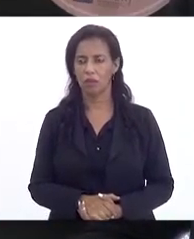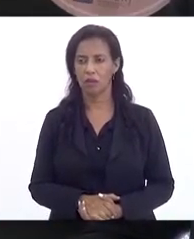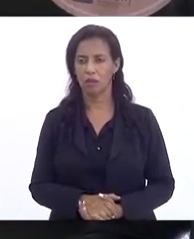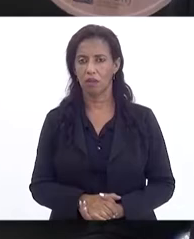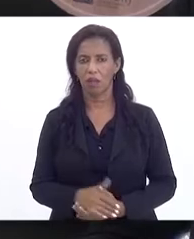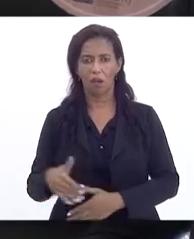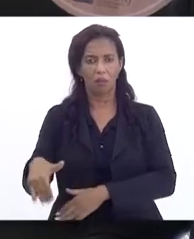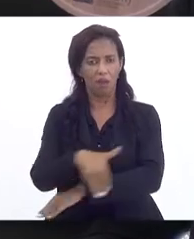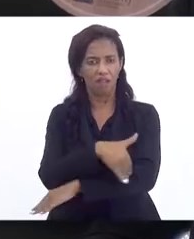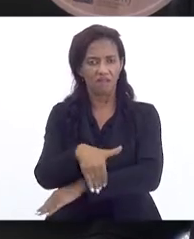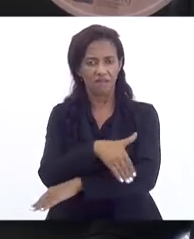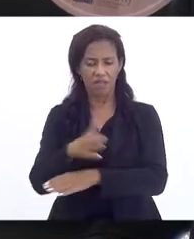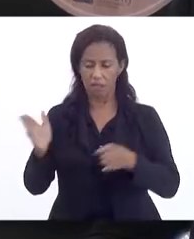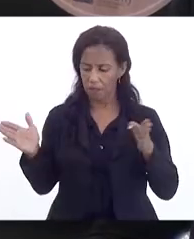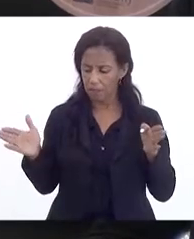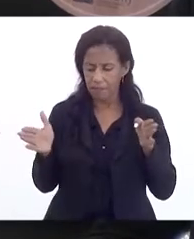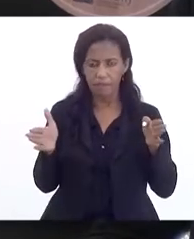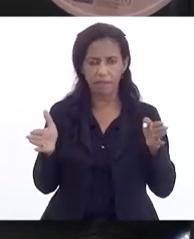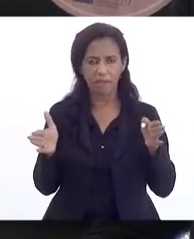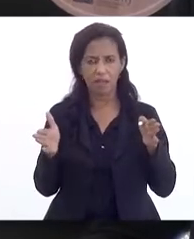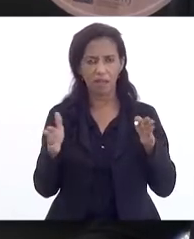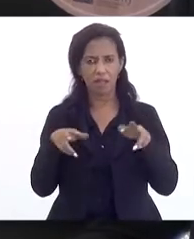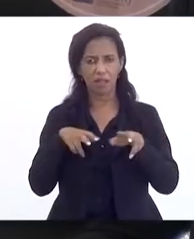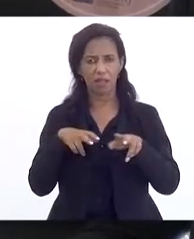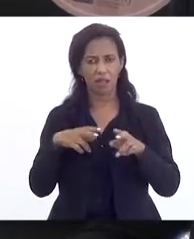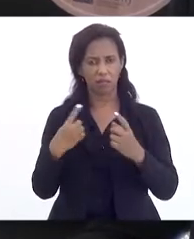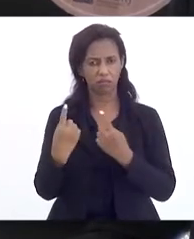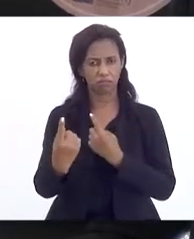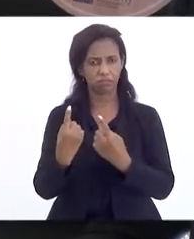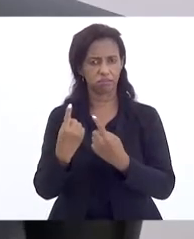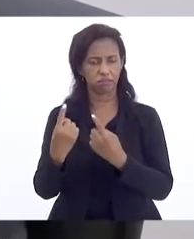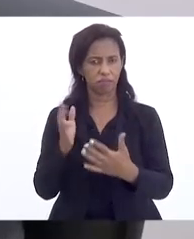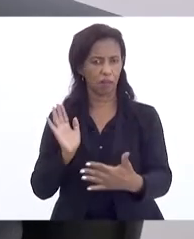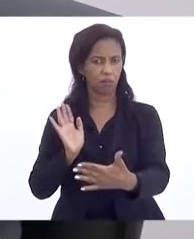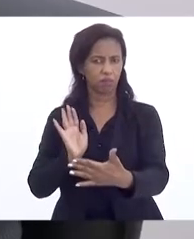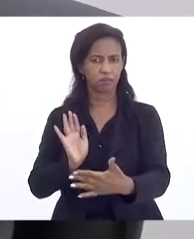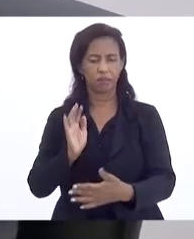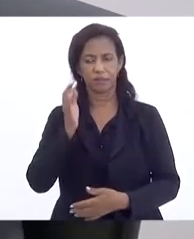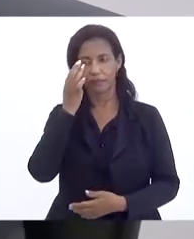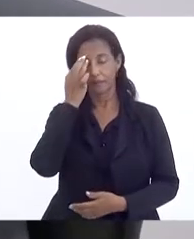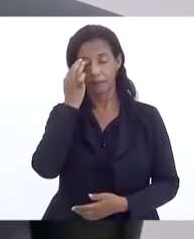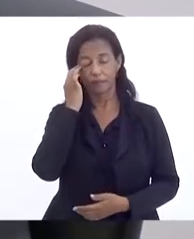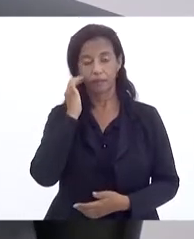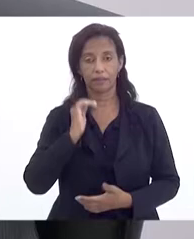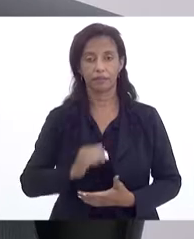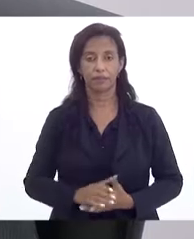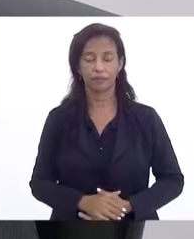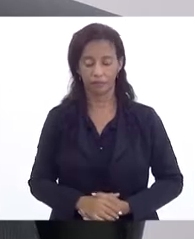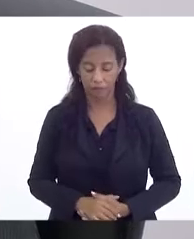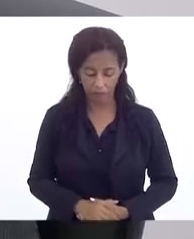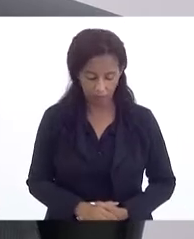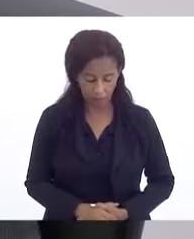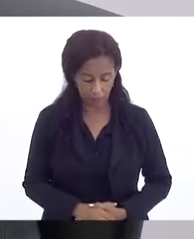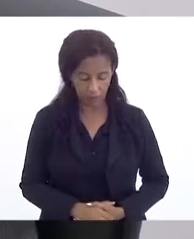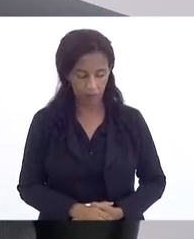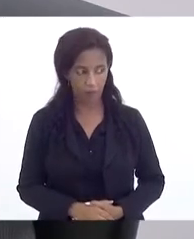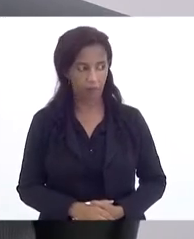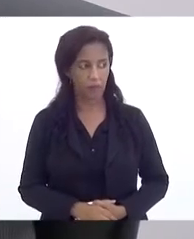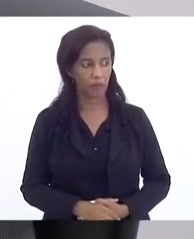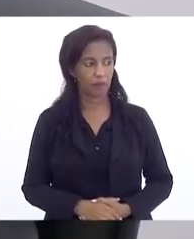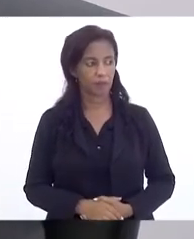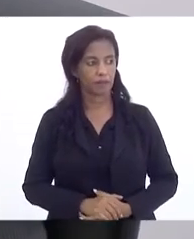trecho de... bem curto. Só então, então se o deputado Valdec quiser, apresenta em plenário, não tem problema.